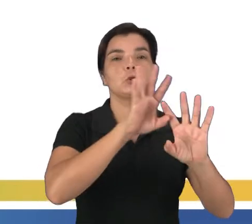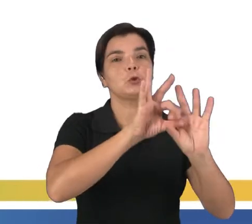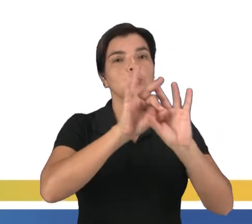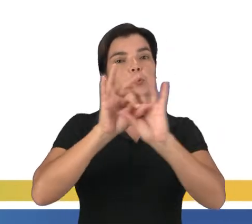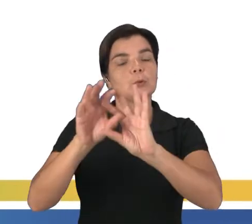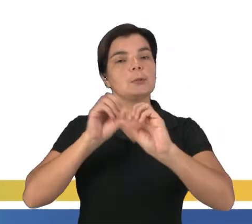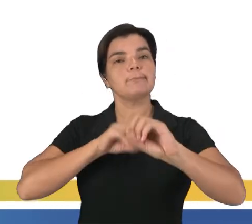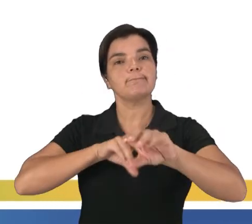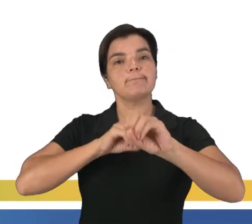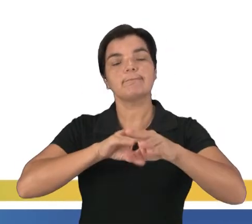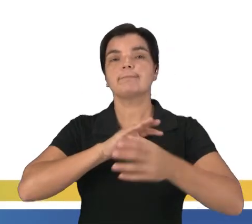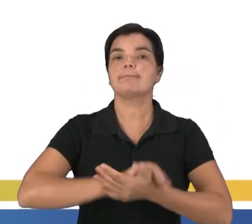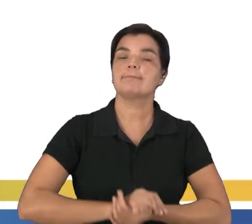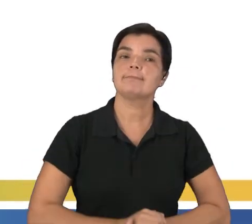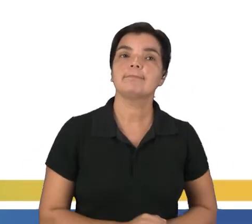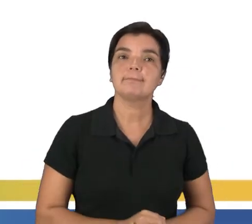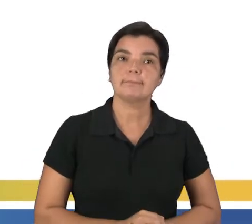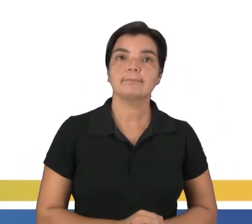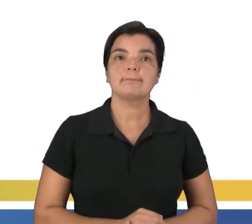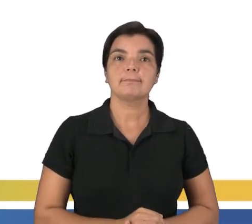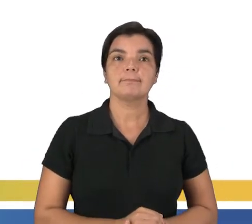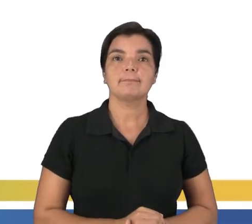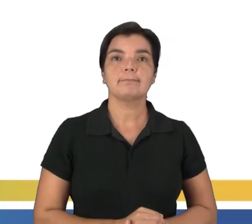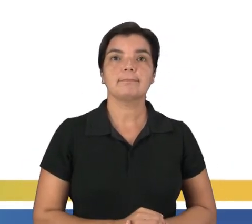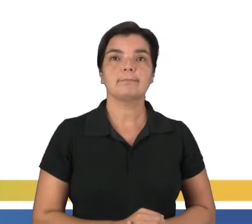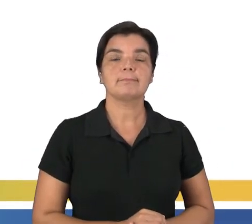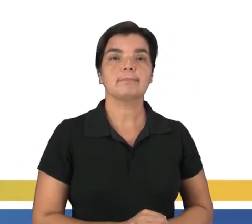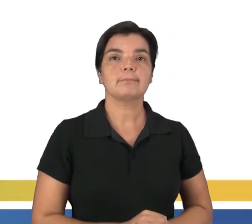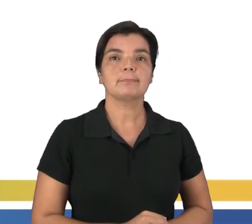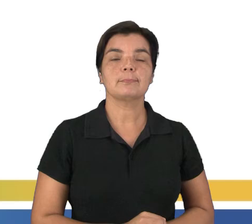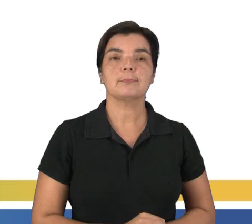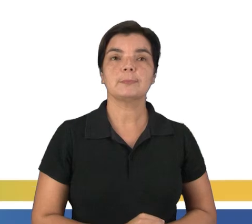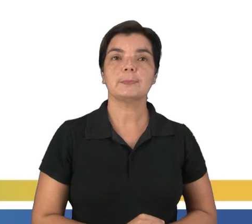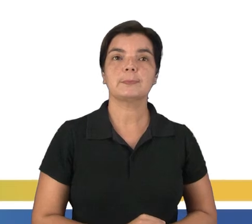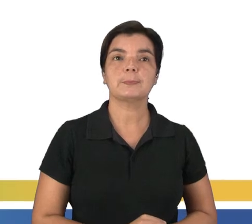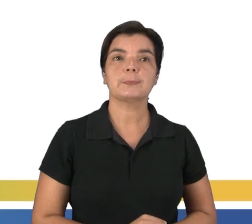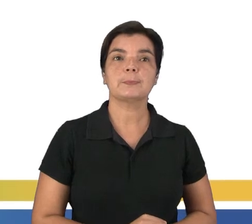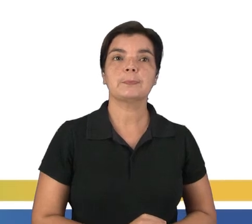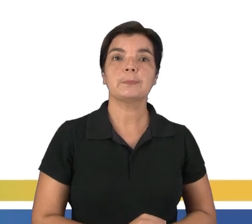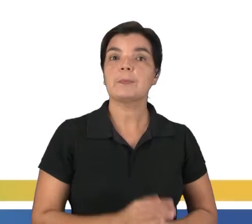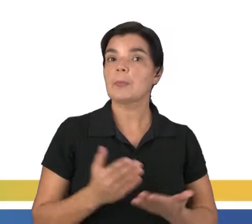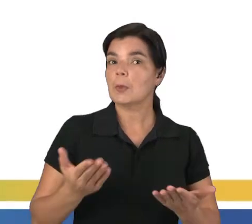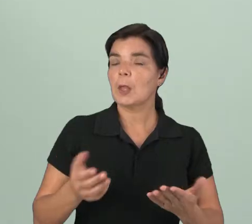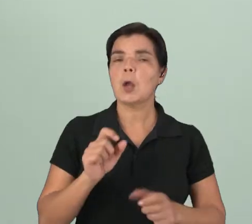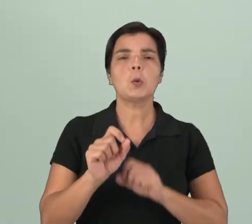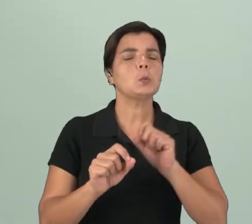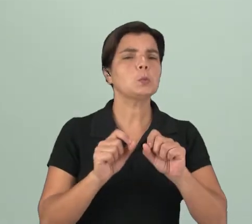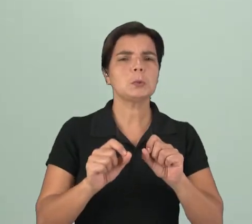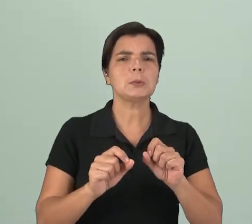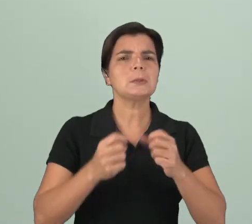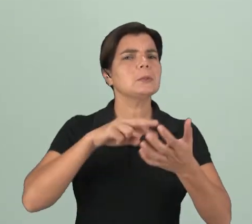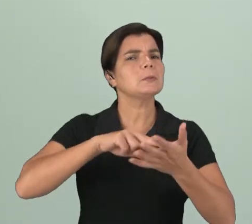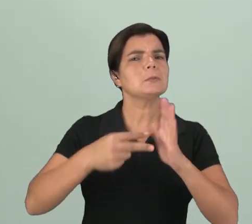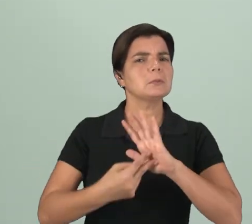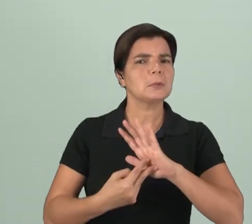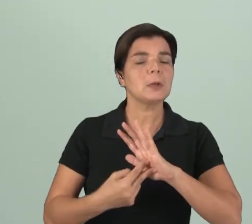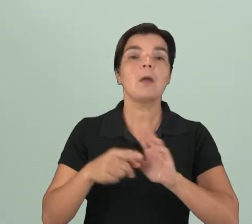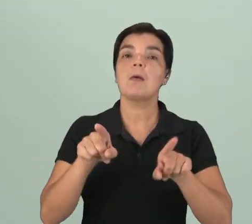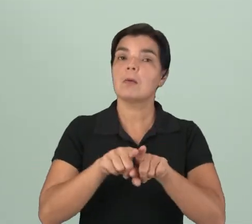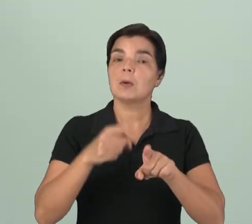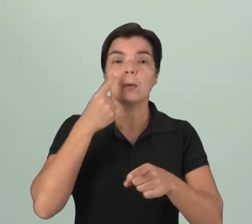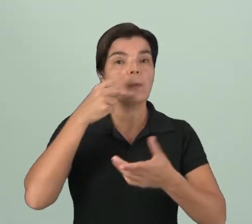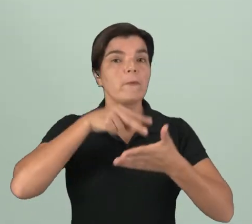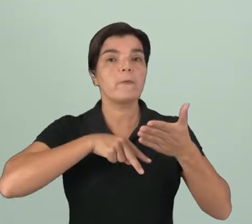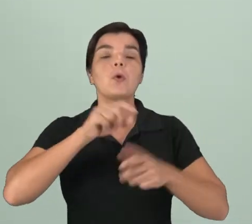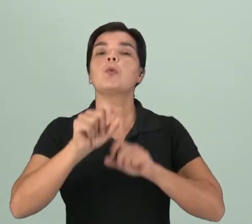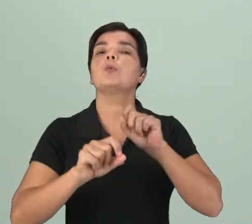vinculados para explorar o potencial dos jogos digitais em contextos educacionais. Então, o que isso tudo quer dizer, né, que a gente acabou